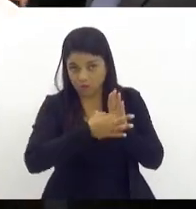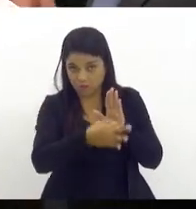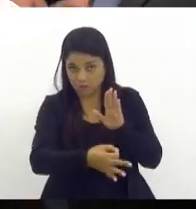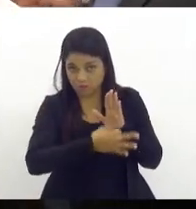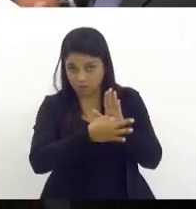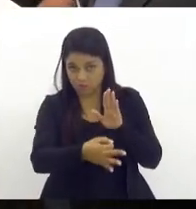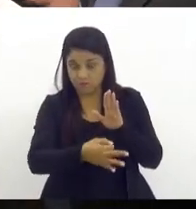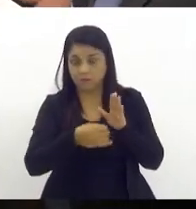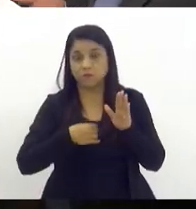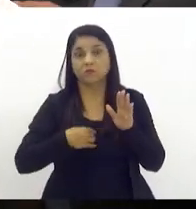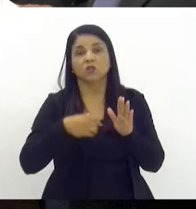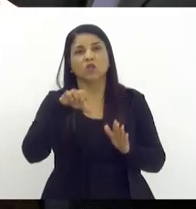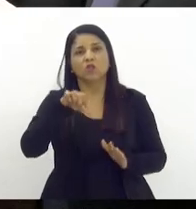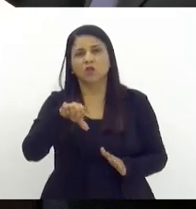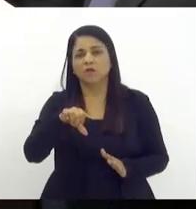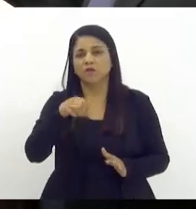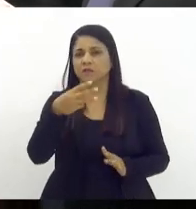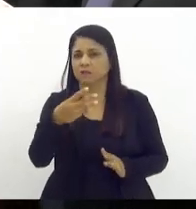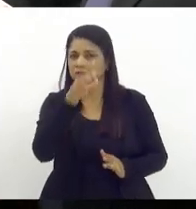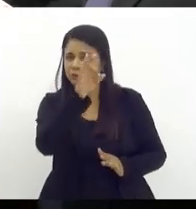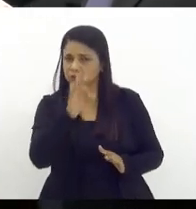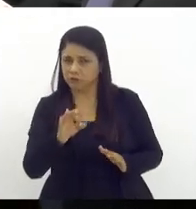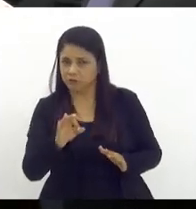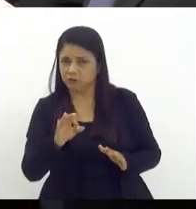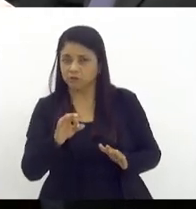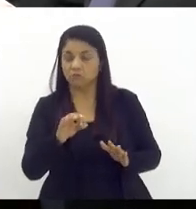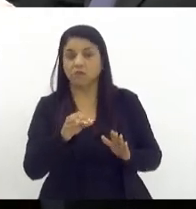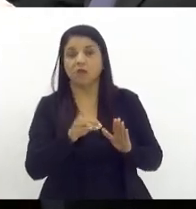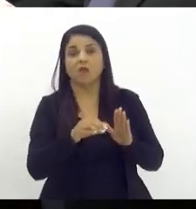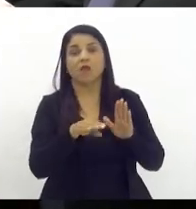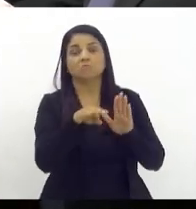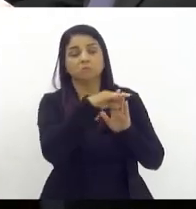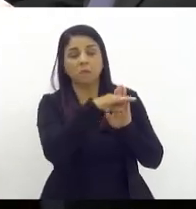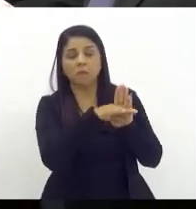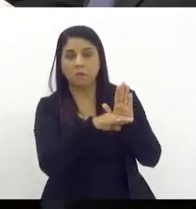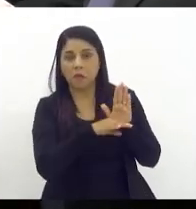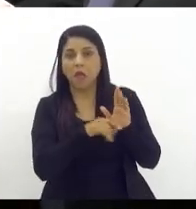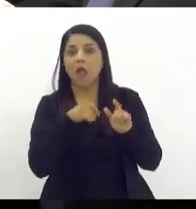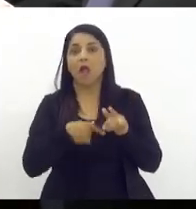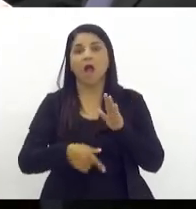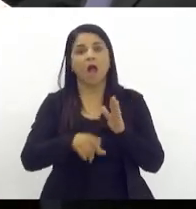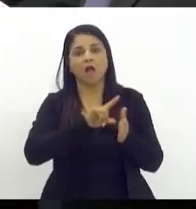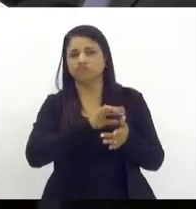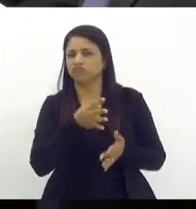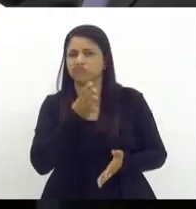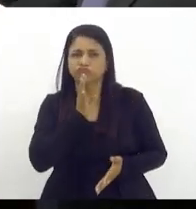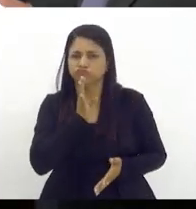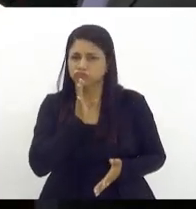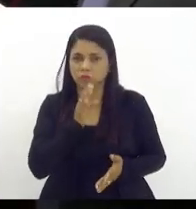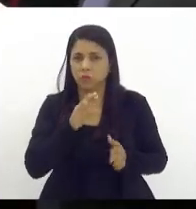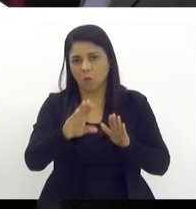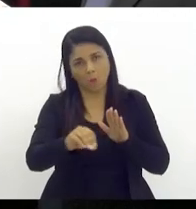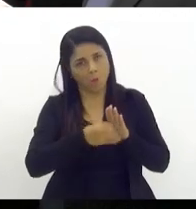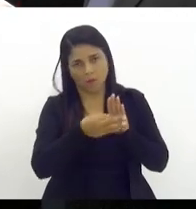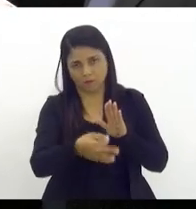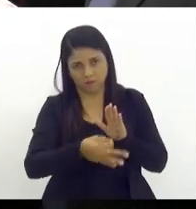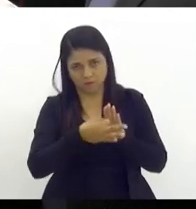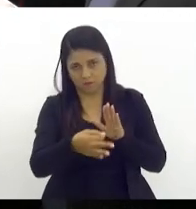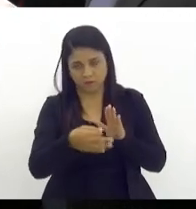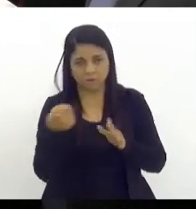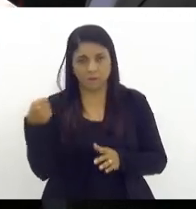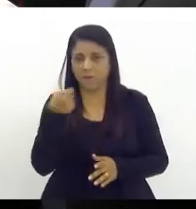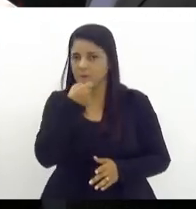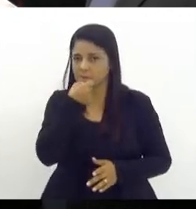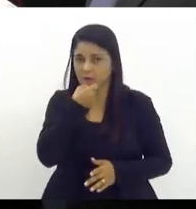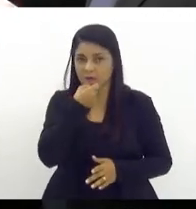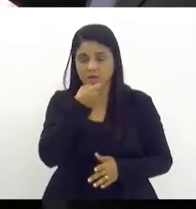projetos que vinham à pauta, os pareceres Correto. Eram verbais. Ninguém conhecia os pareceres antes deles serem proferidos no microfone de